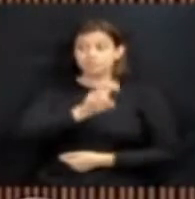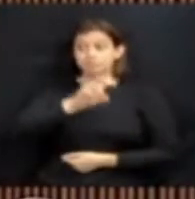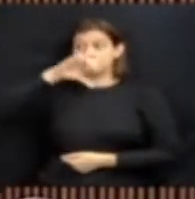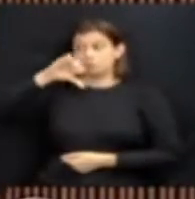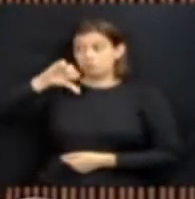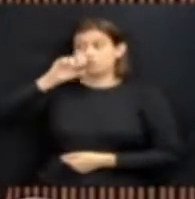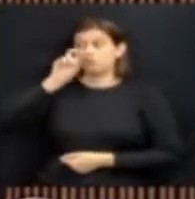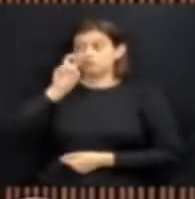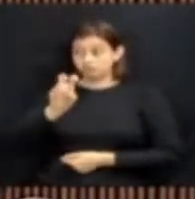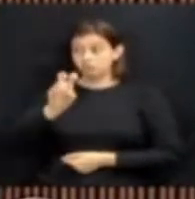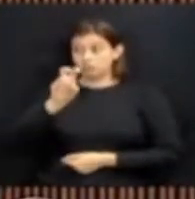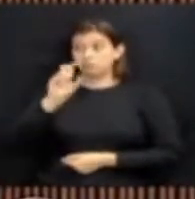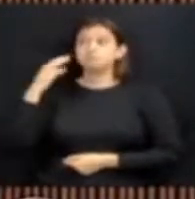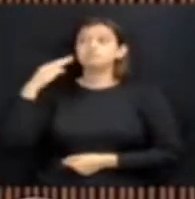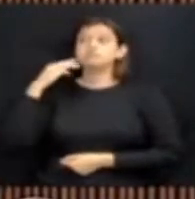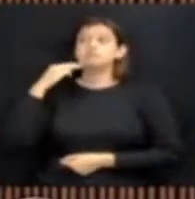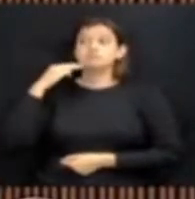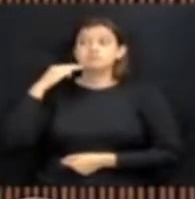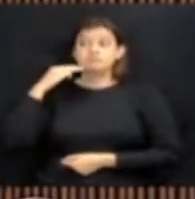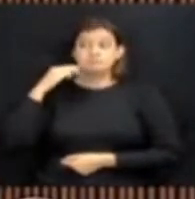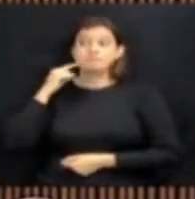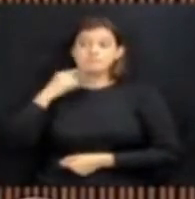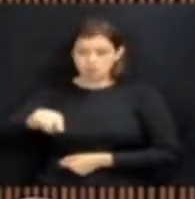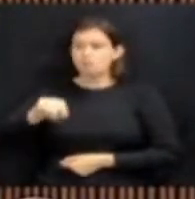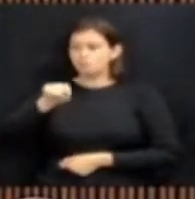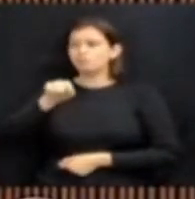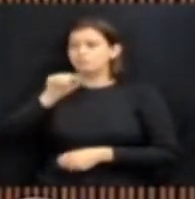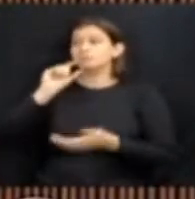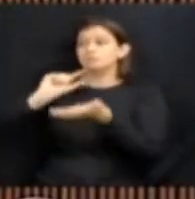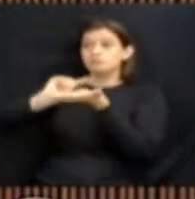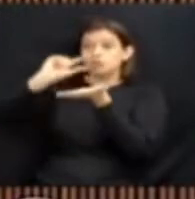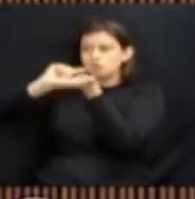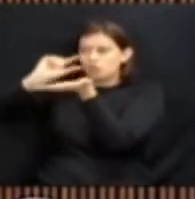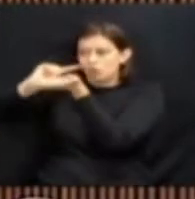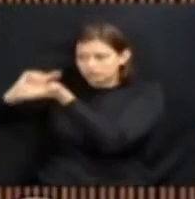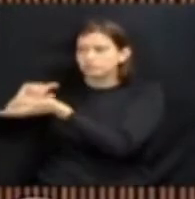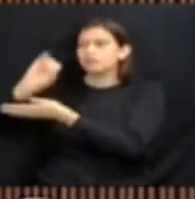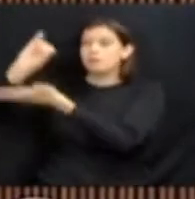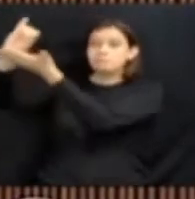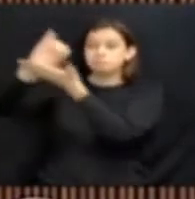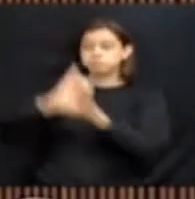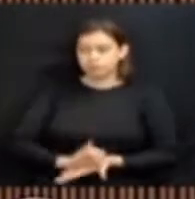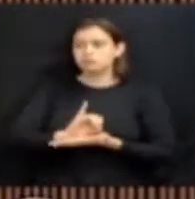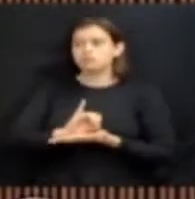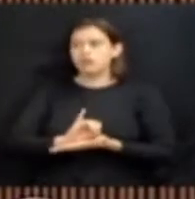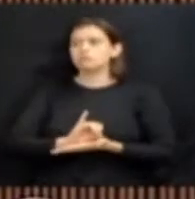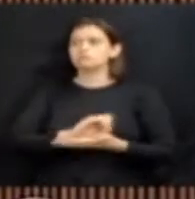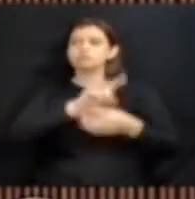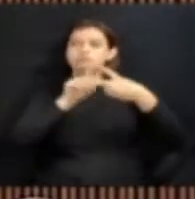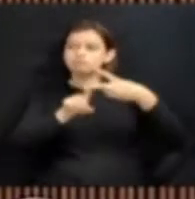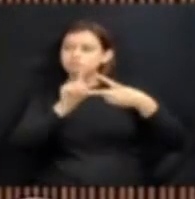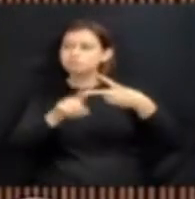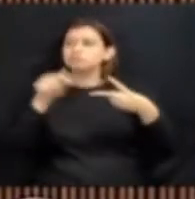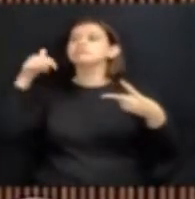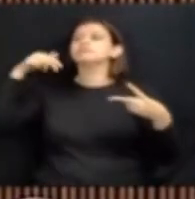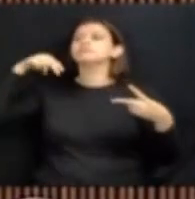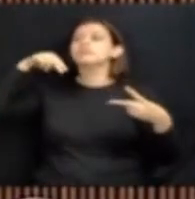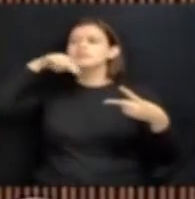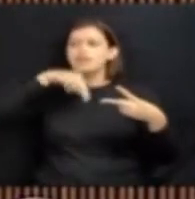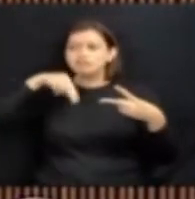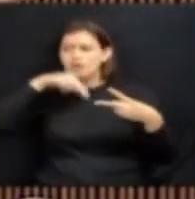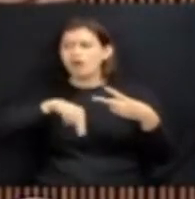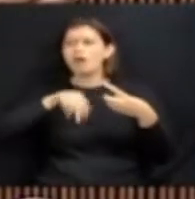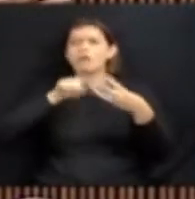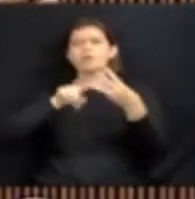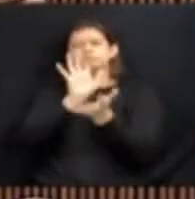mil doses serão importadas pelo Rio Grande do Norte Mato Grosso Rondônia Pará Amapá Paraíba e